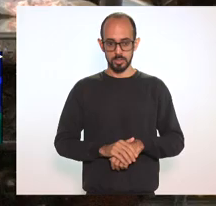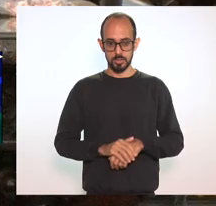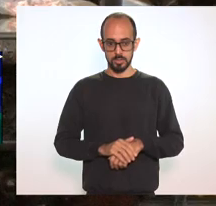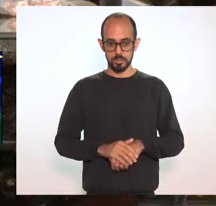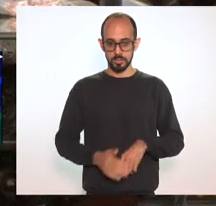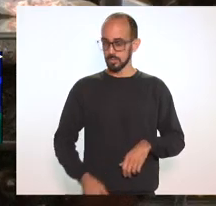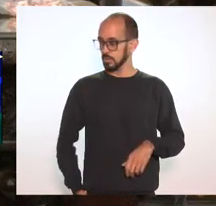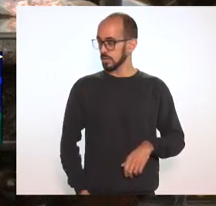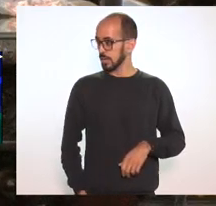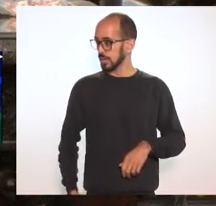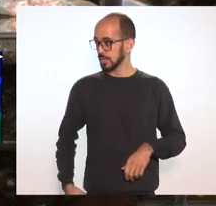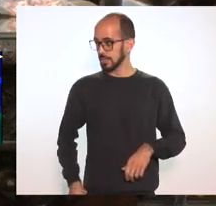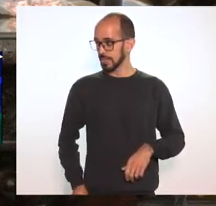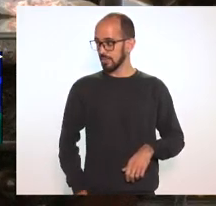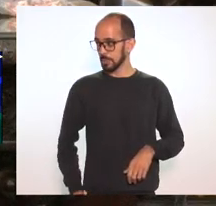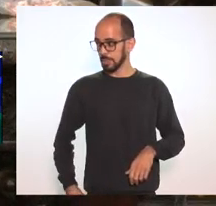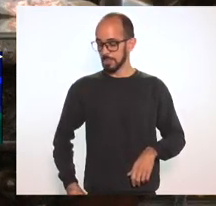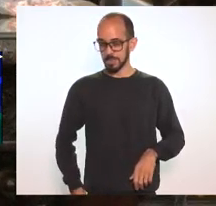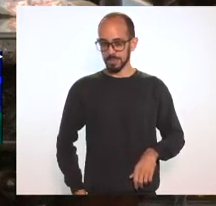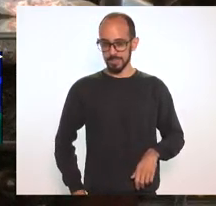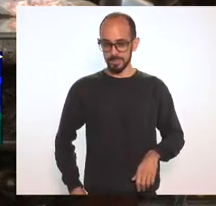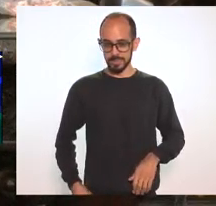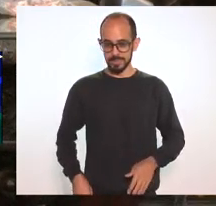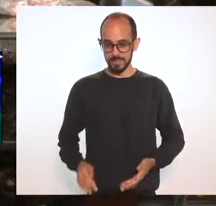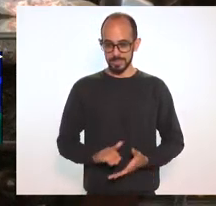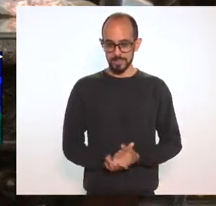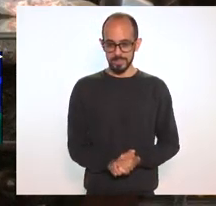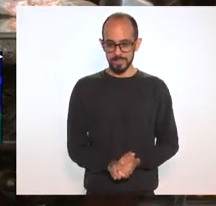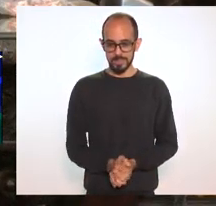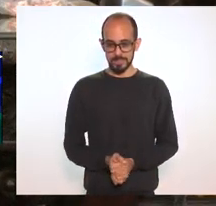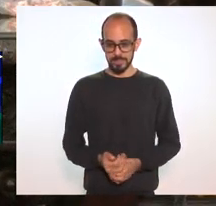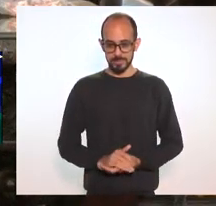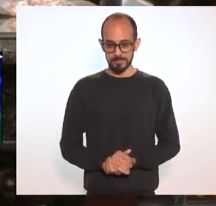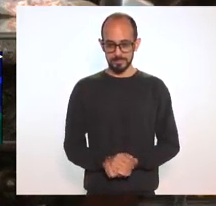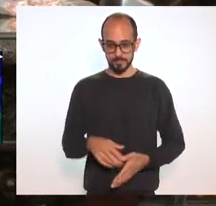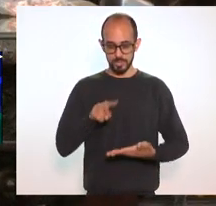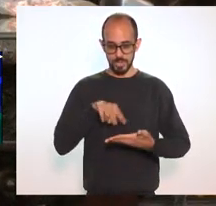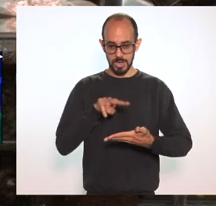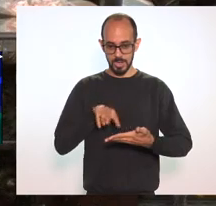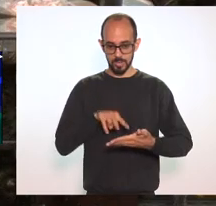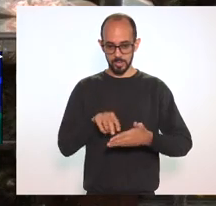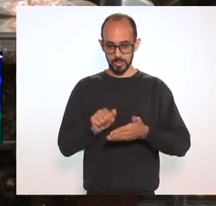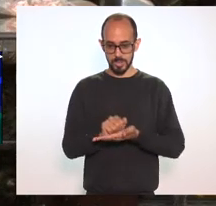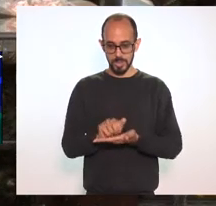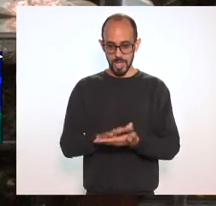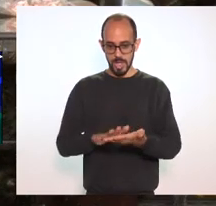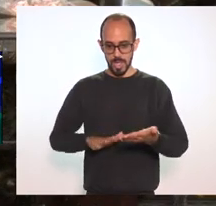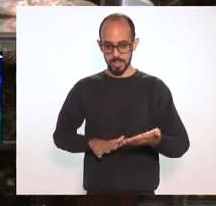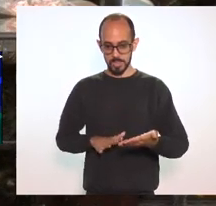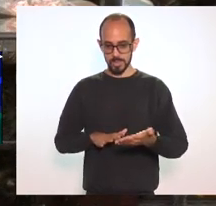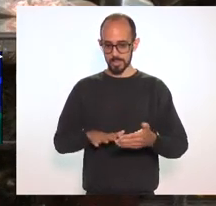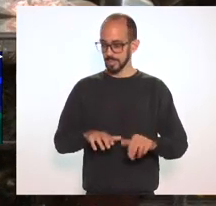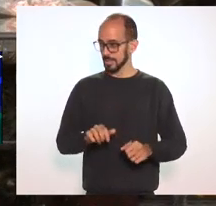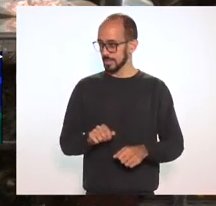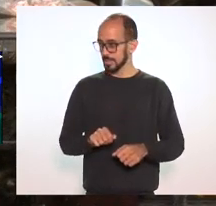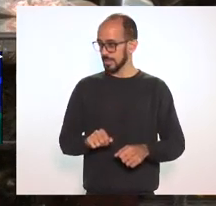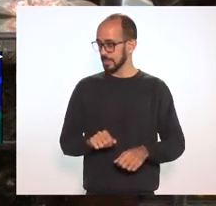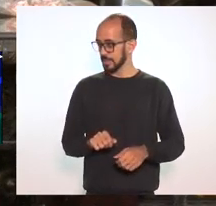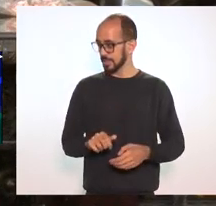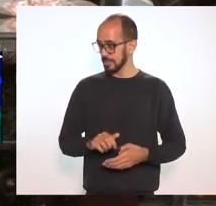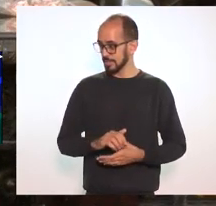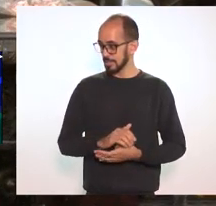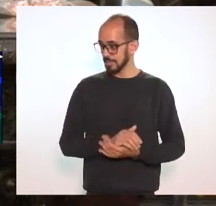A presidência convida a deputada Marta Rocha a fazer a leitura da ata da sessão anterior. A ata reflete com exatidão